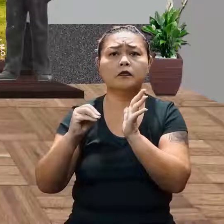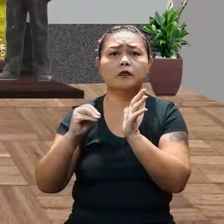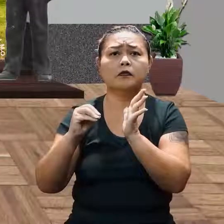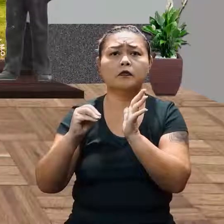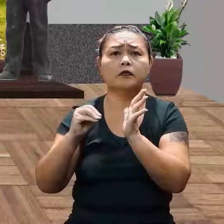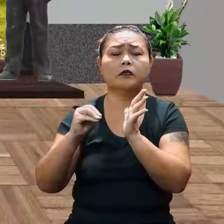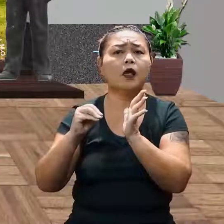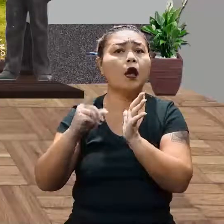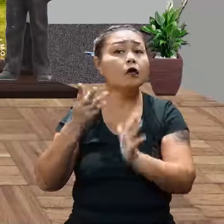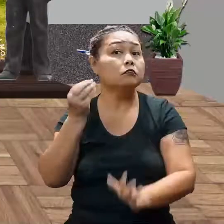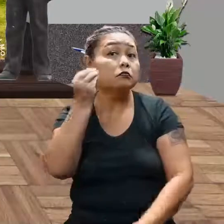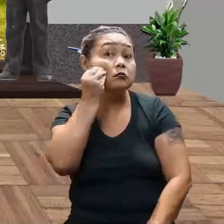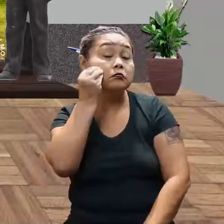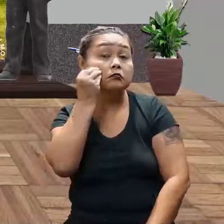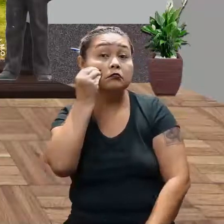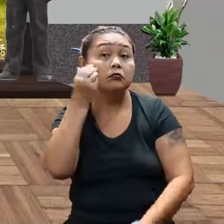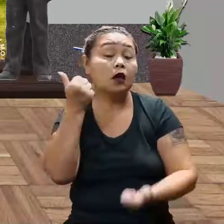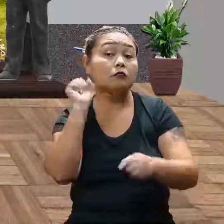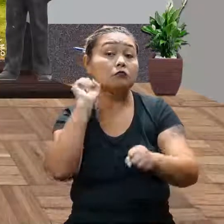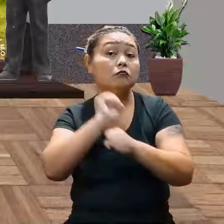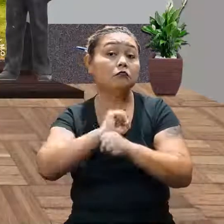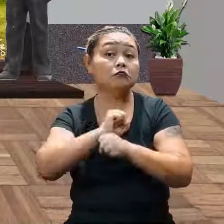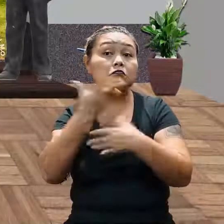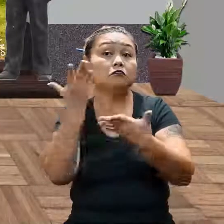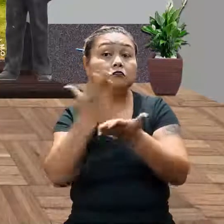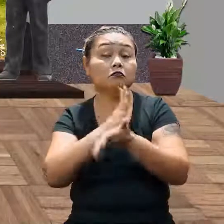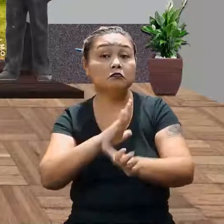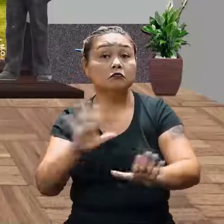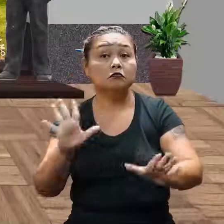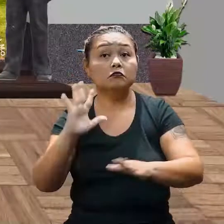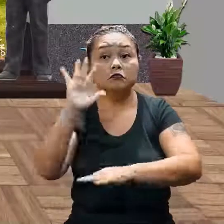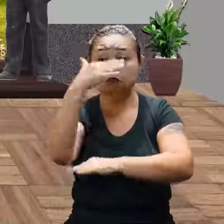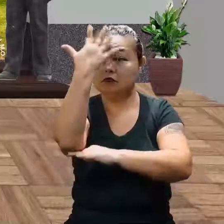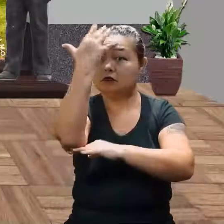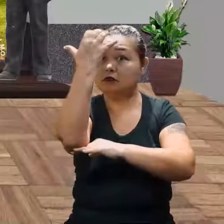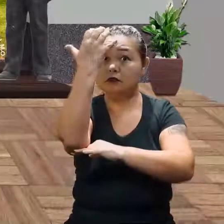vão se tentar desativar ela por completo e derrubar seus postes.